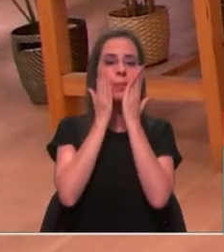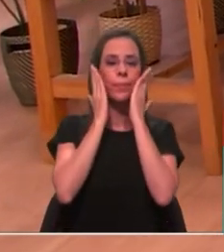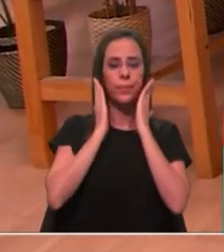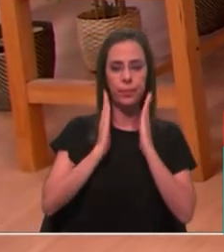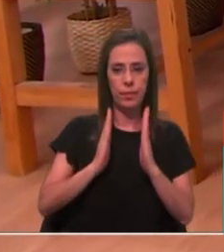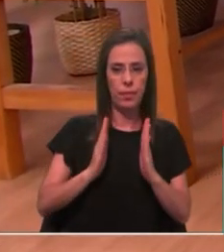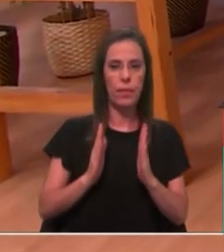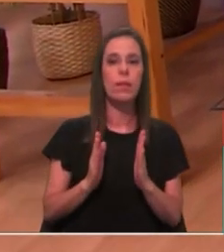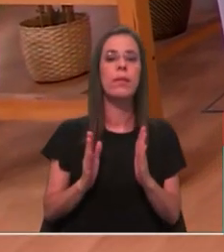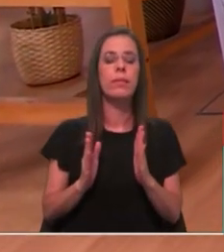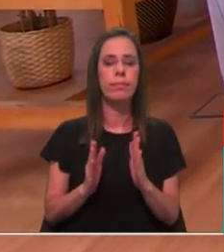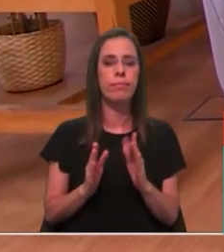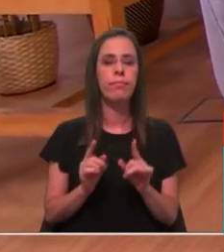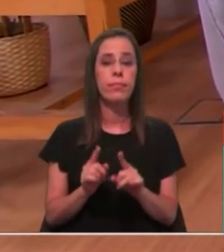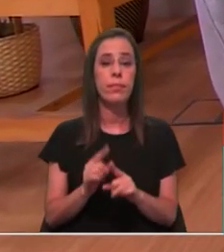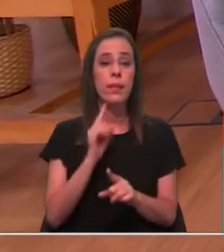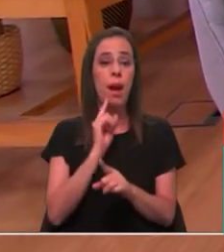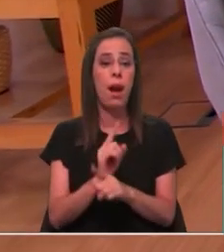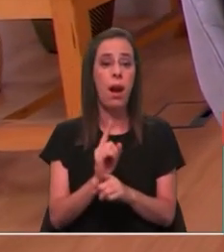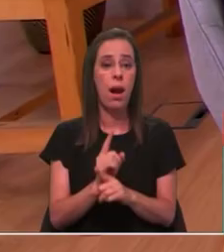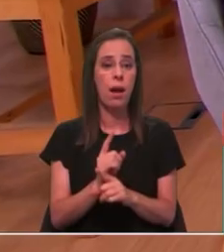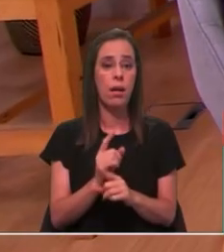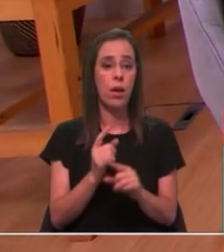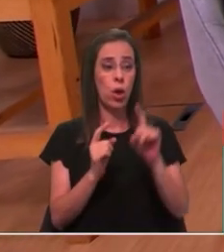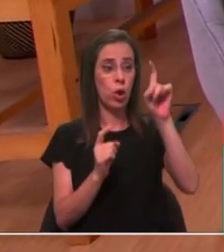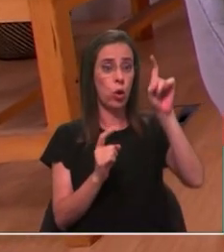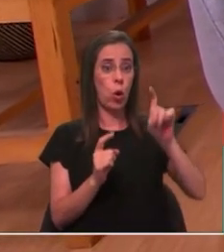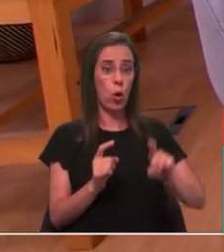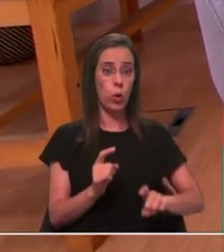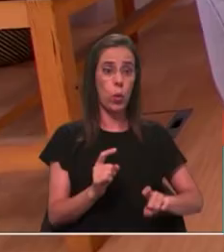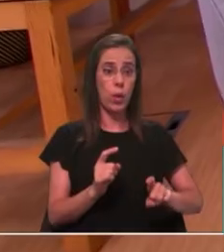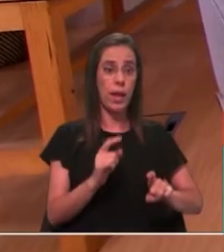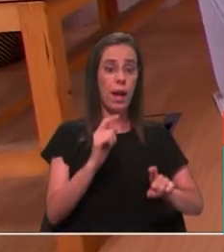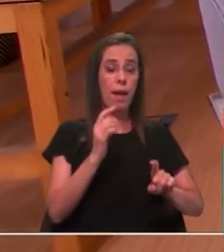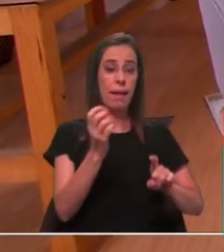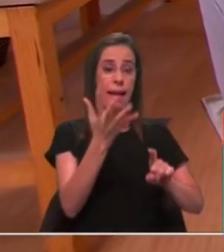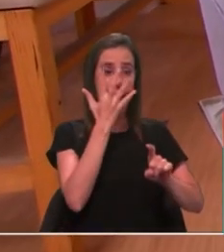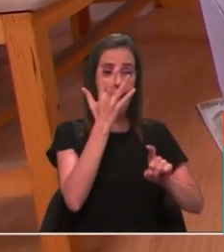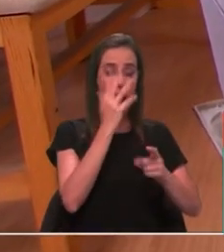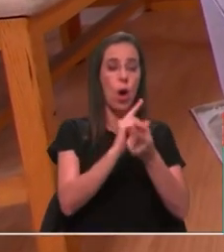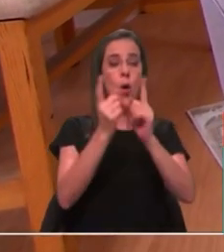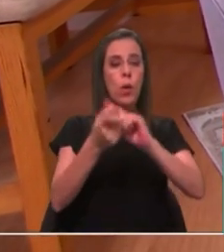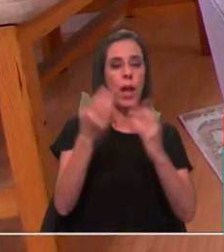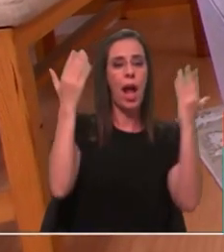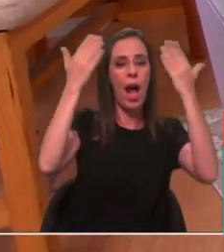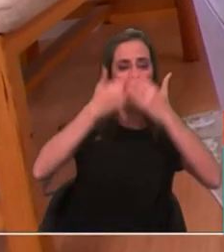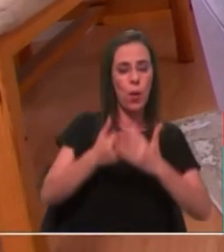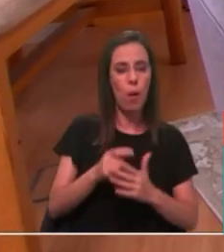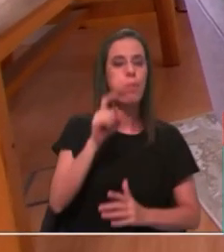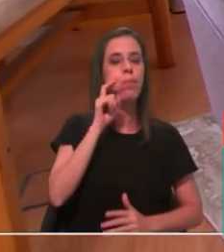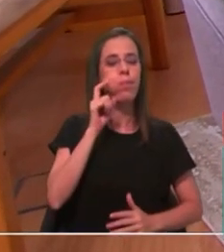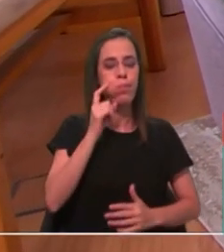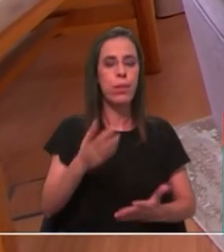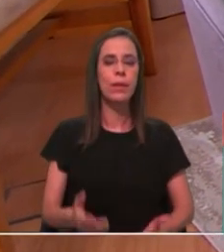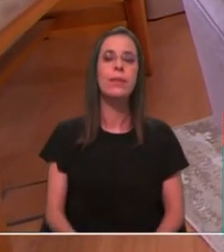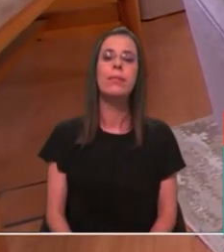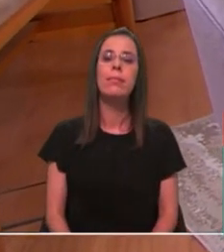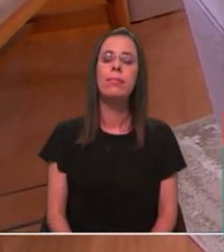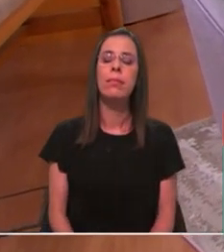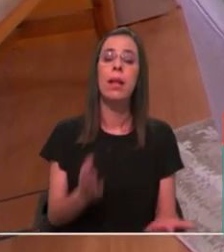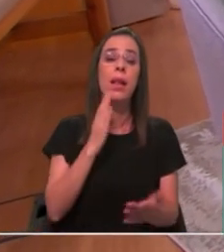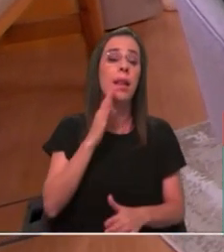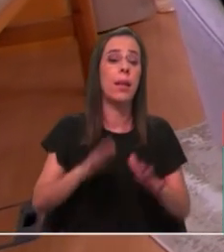um bocadinho a compensar aquilo a que a nossa pele esteve sujeita durante o dia. E depois, em resposta a